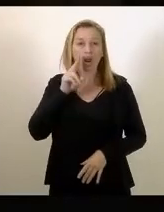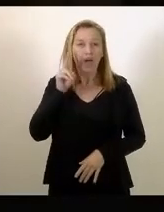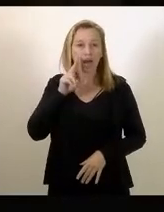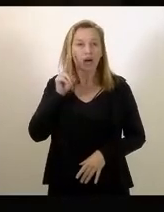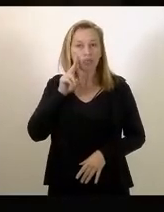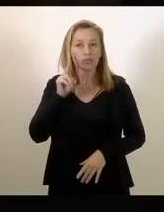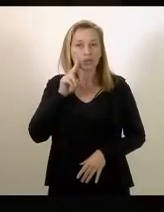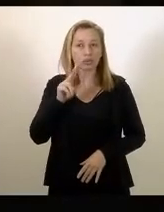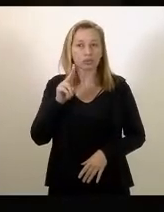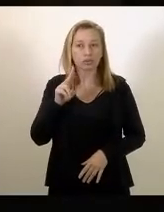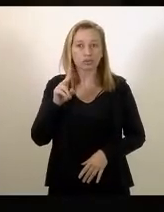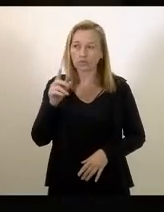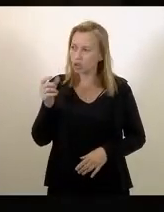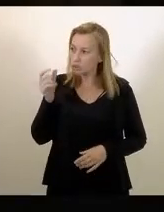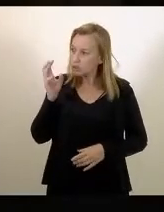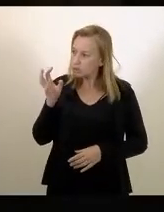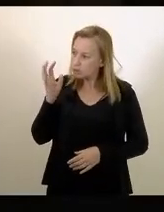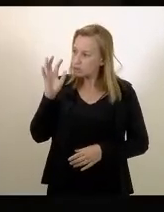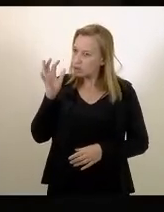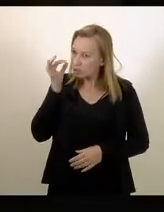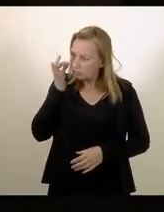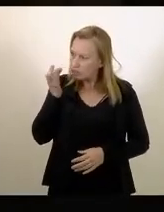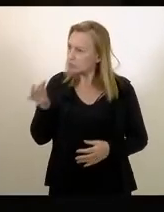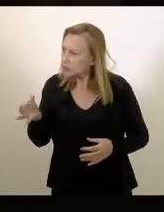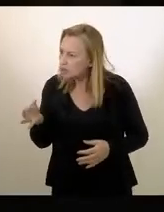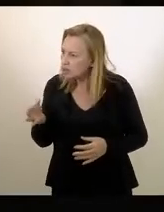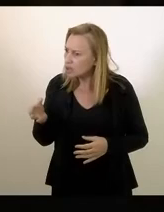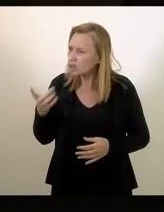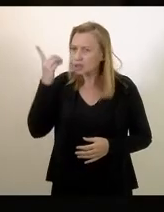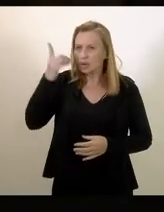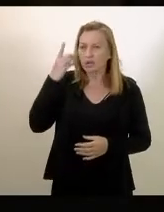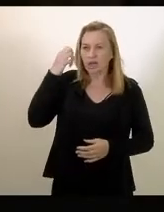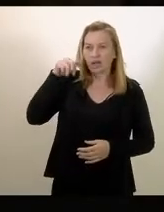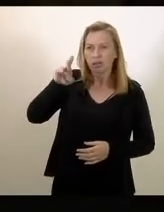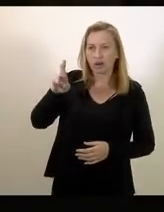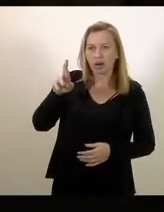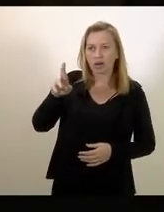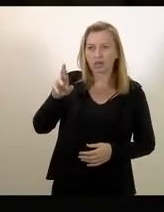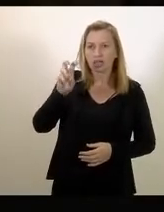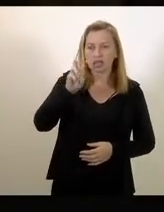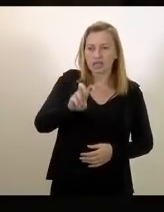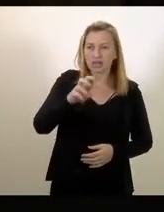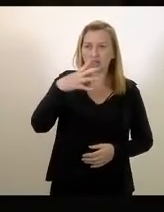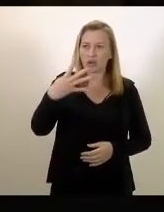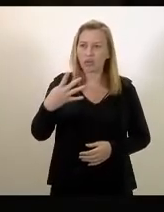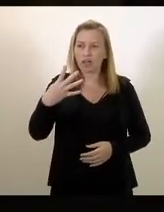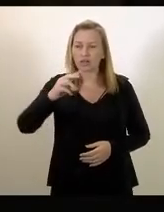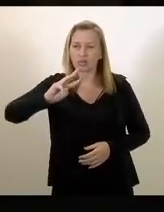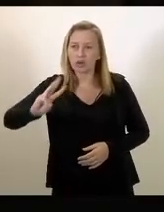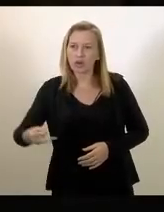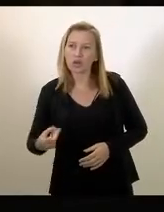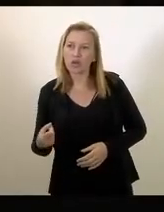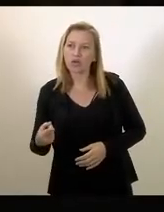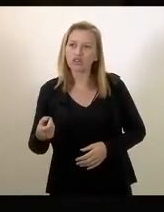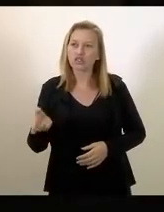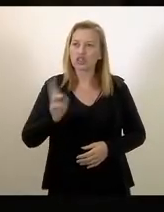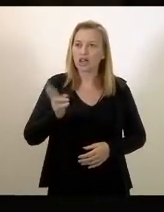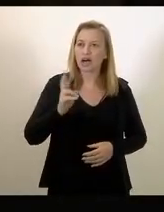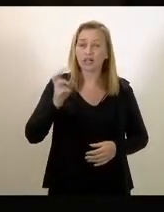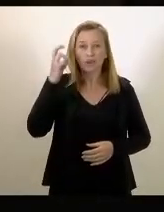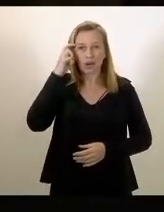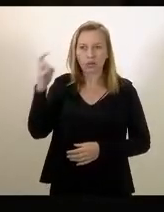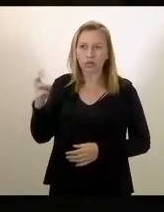me chamou a minha atenção deputado Eleon Marco ele por exemplo 54 milhões de reais exatamente para a cultura